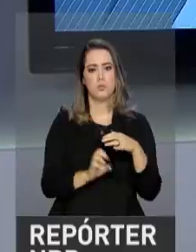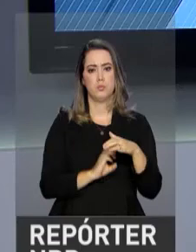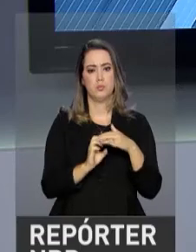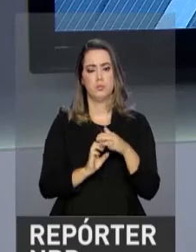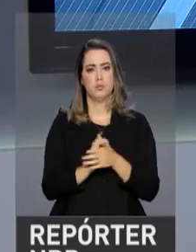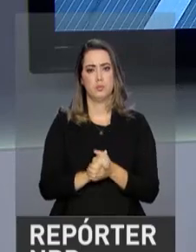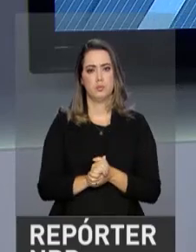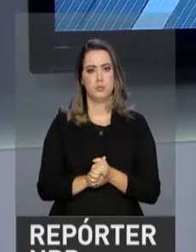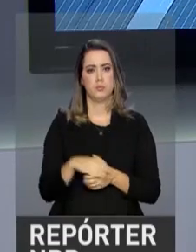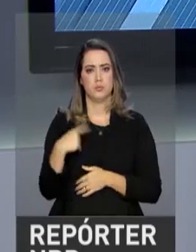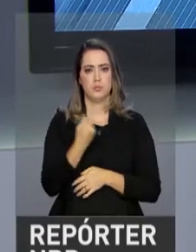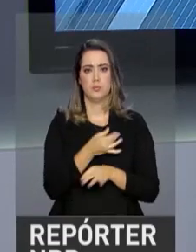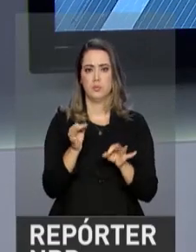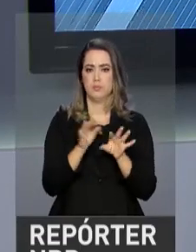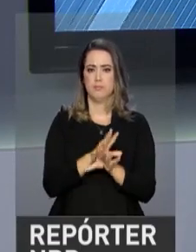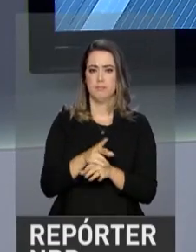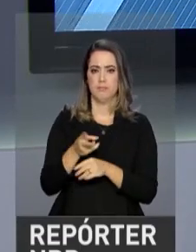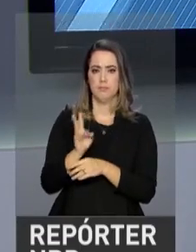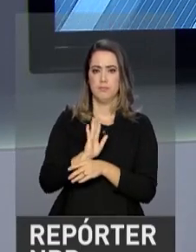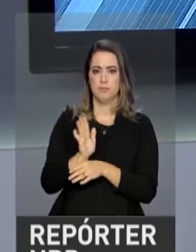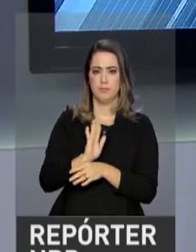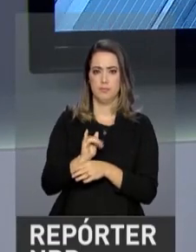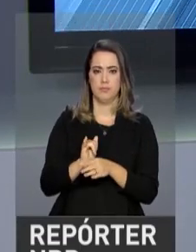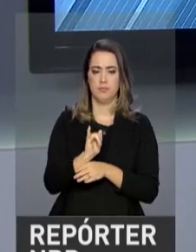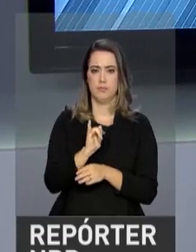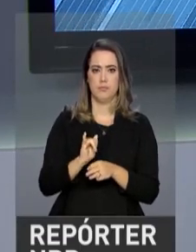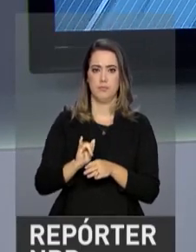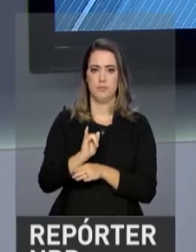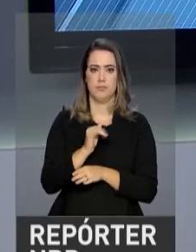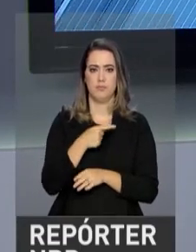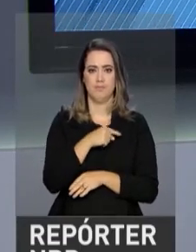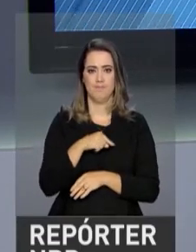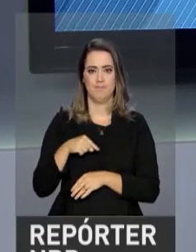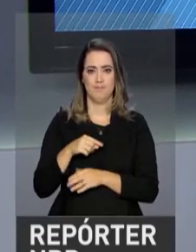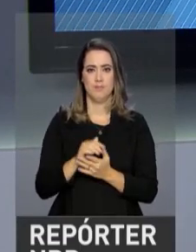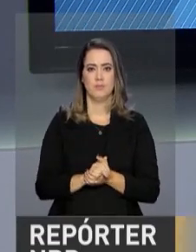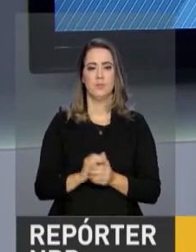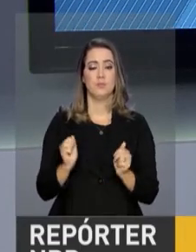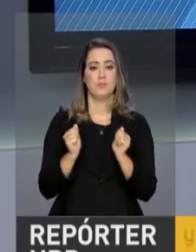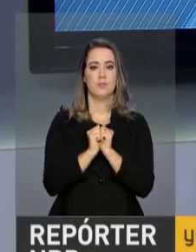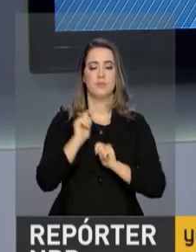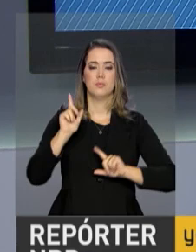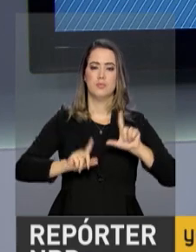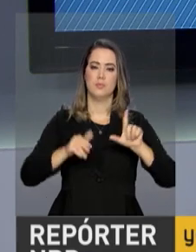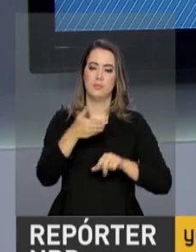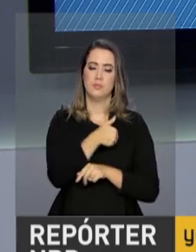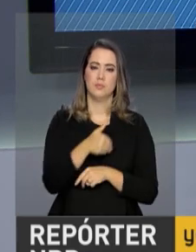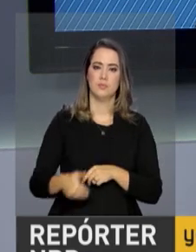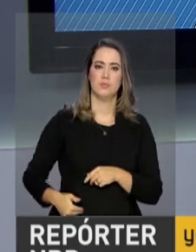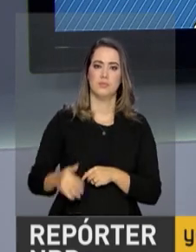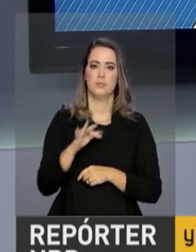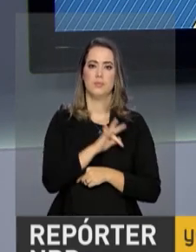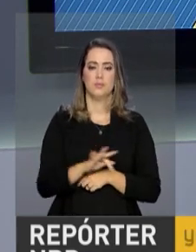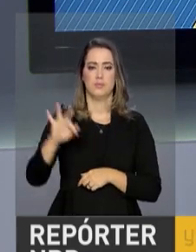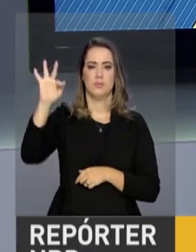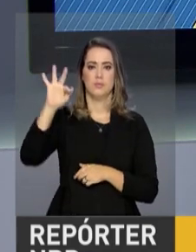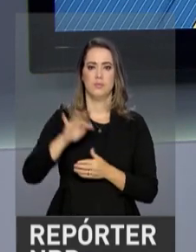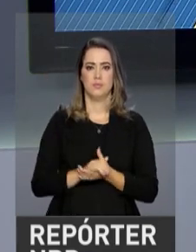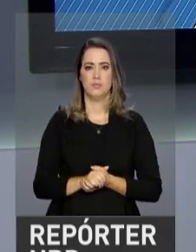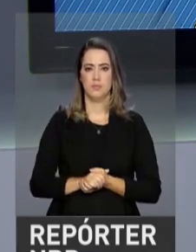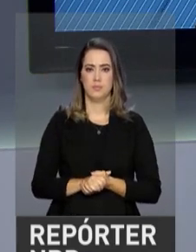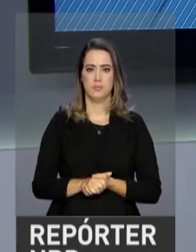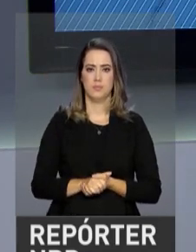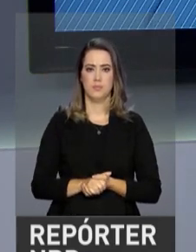e nós ficamos por aqui você pode rever as reportagens no youtube continue com a gente aqui na nbr a tv do governo